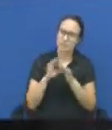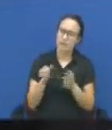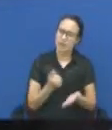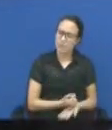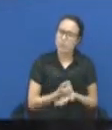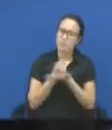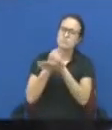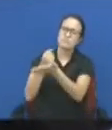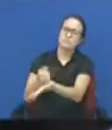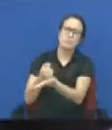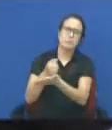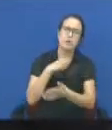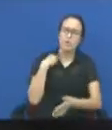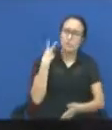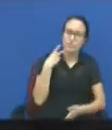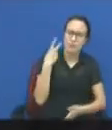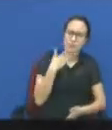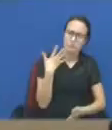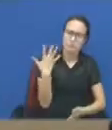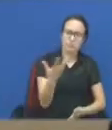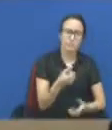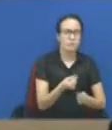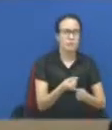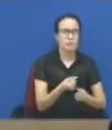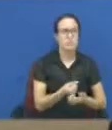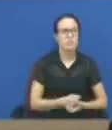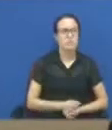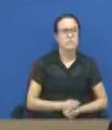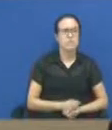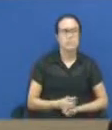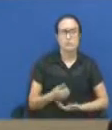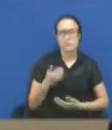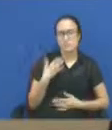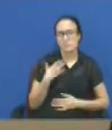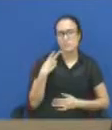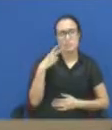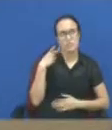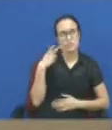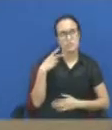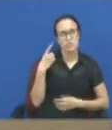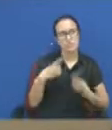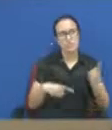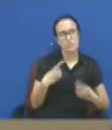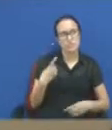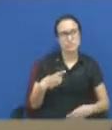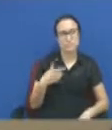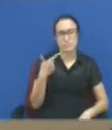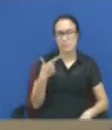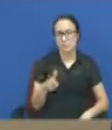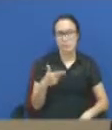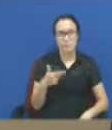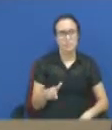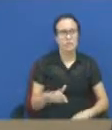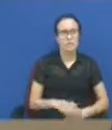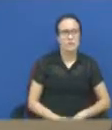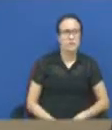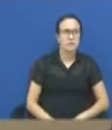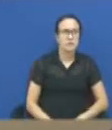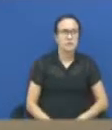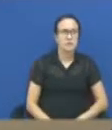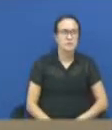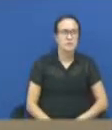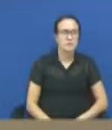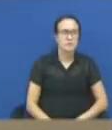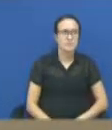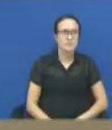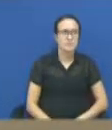vereadores, porque isso veio bem-vindo. Mais algum vereador? Não havendo, eu peço para que meu vice-presidente ocupe